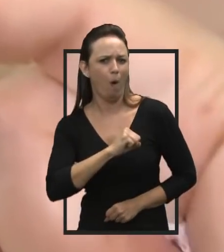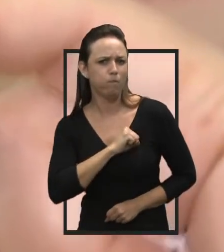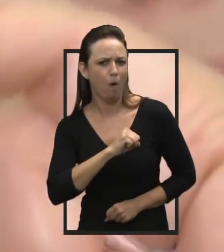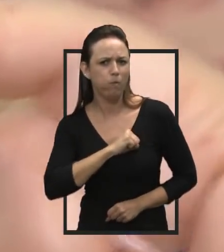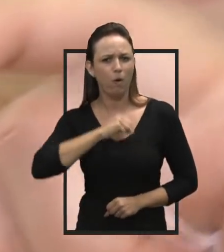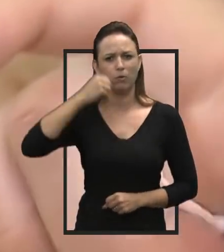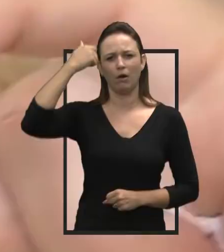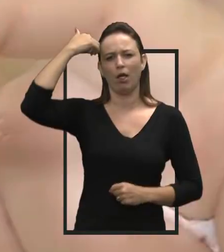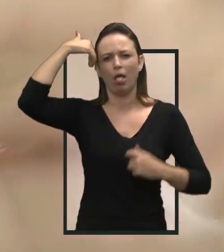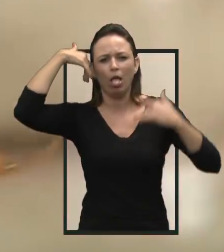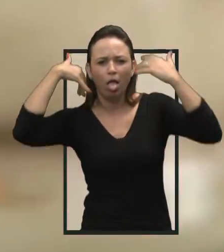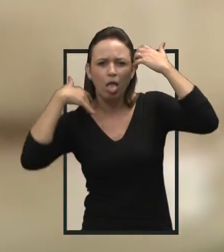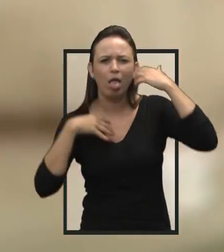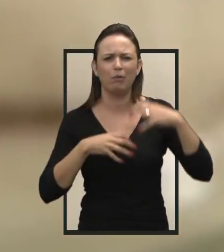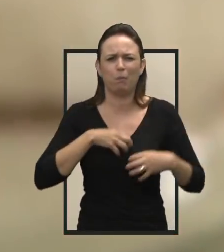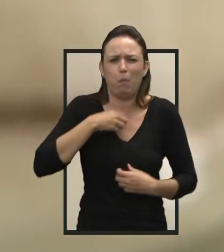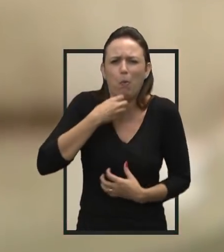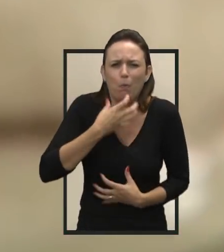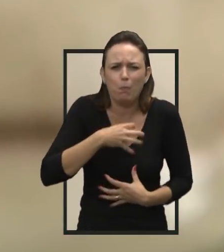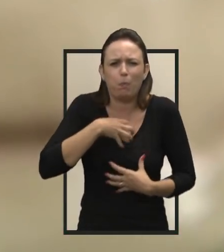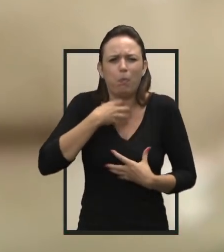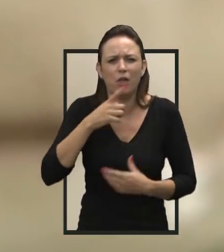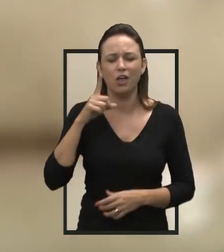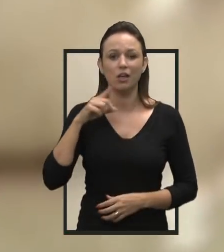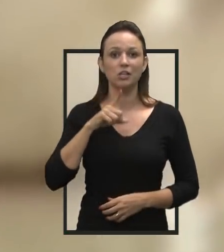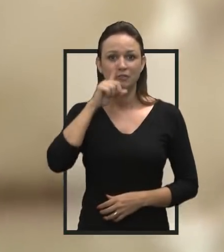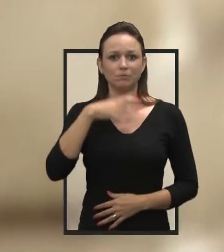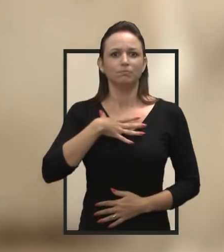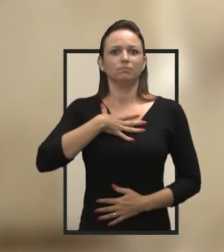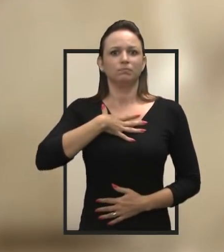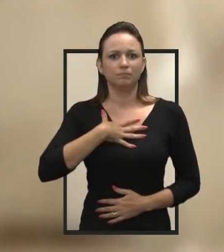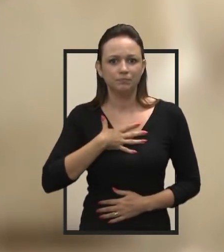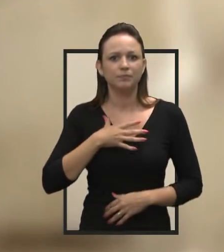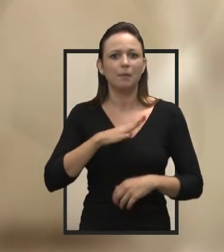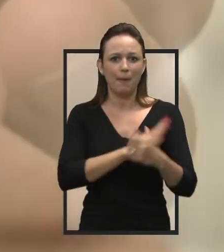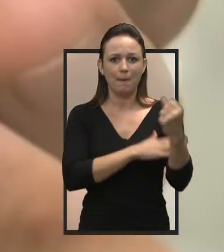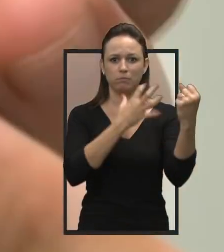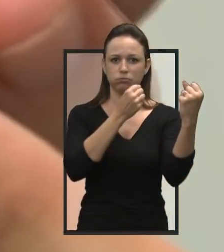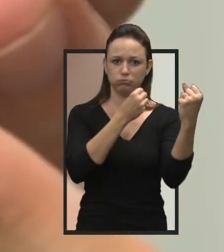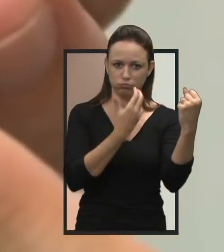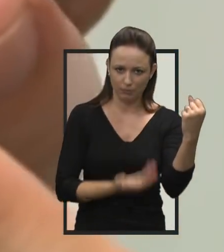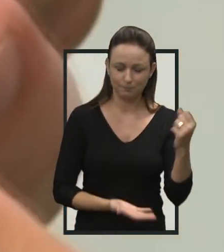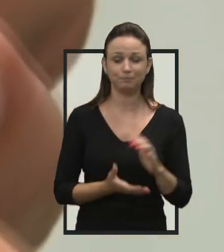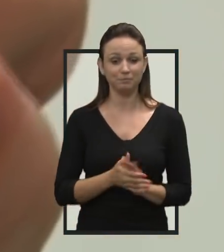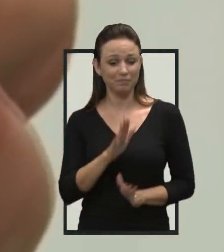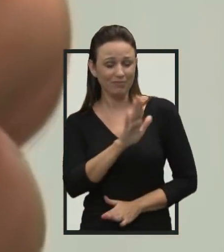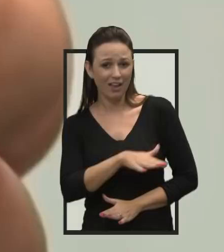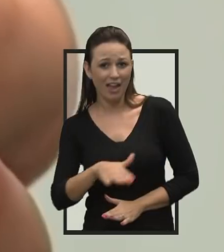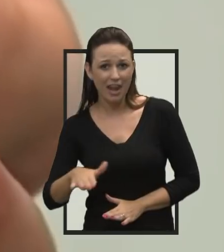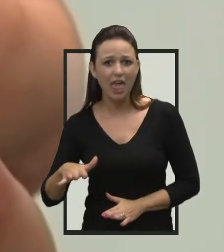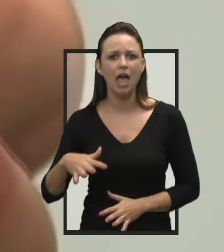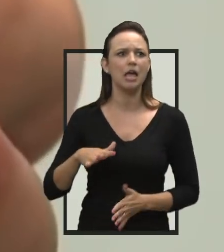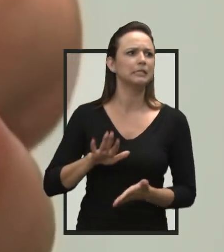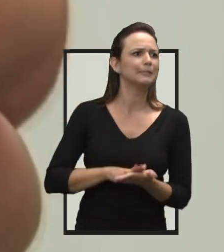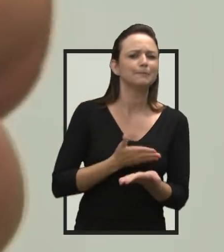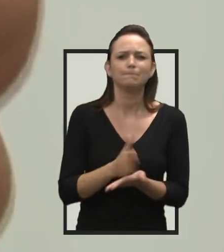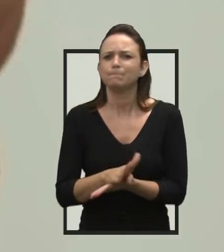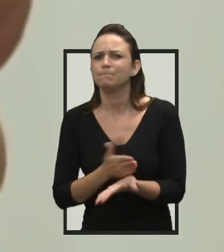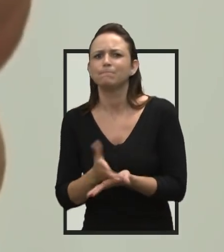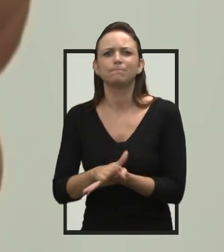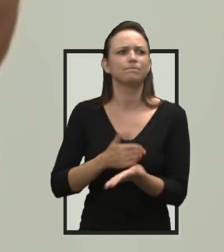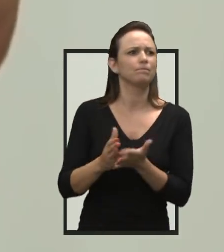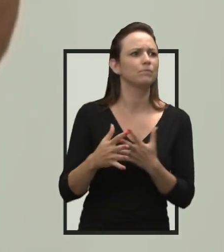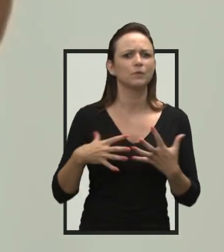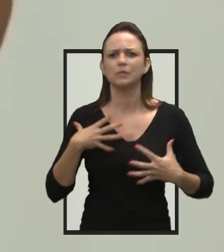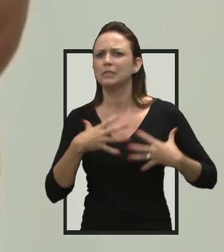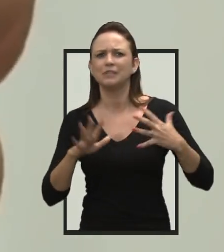cardíaca, suores, enjoos, dificuldade para respirar e queda de pressão. Crianças geralmente ficam inquietas e